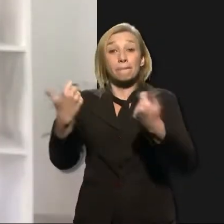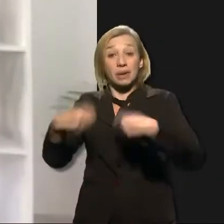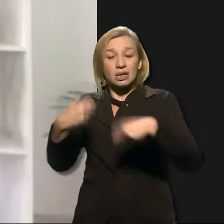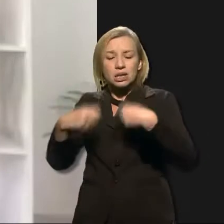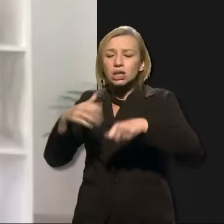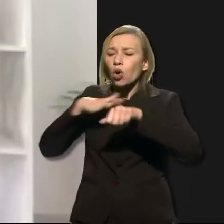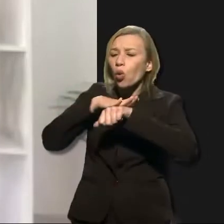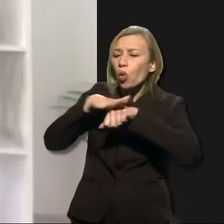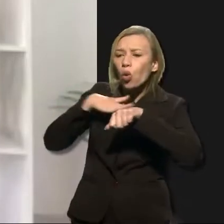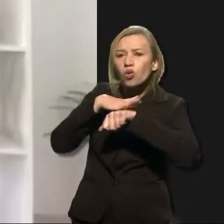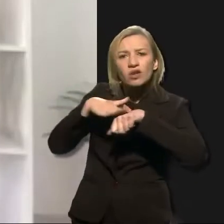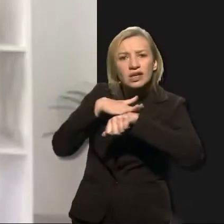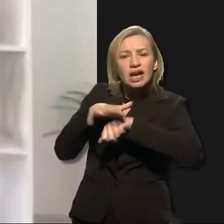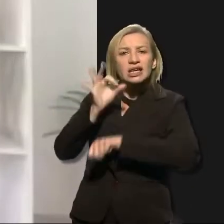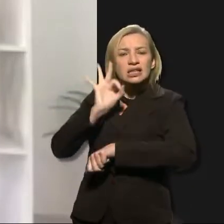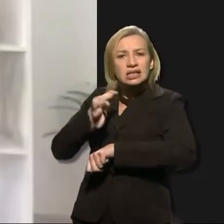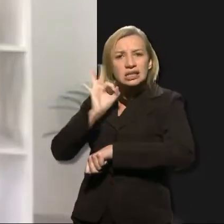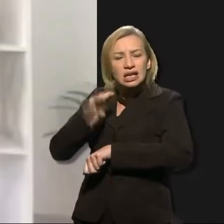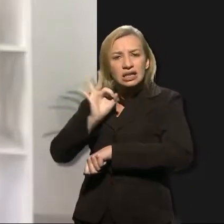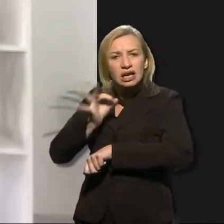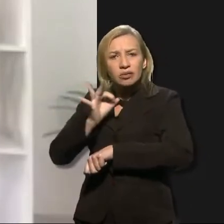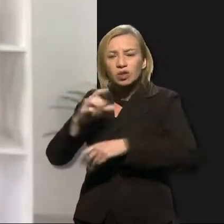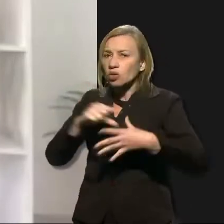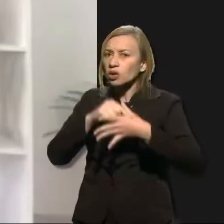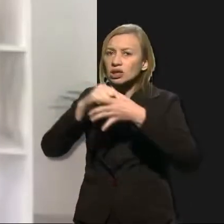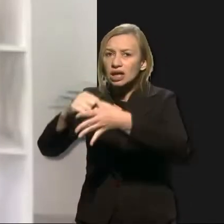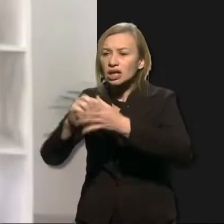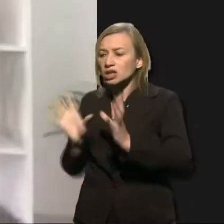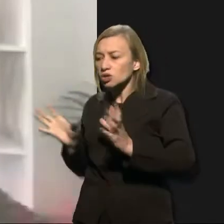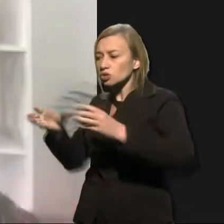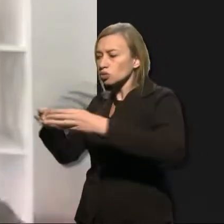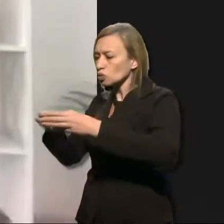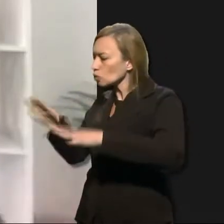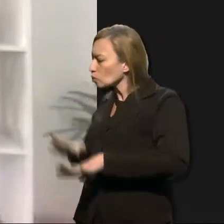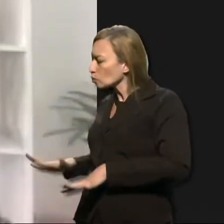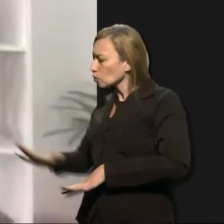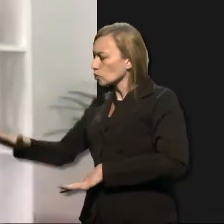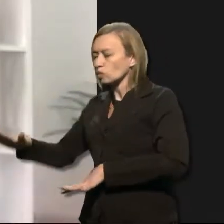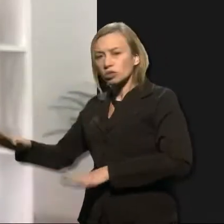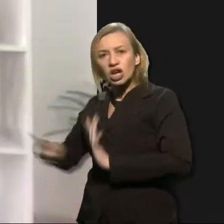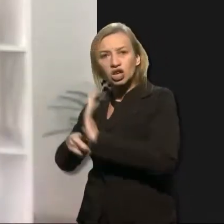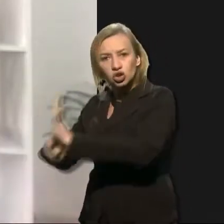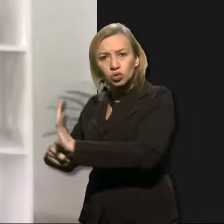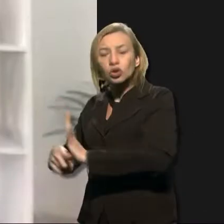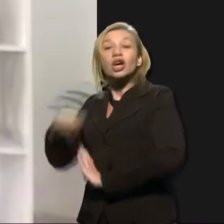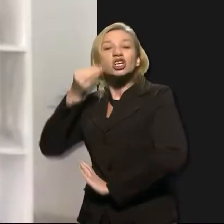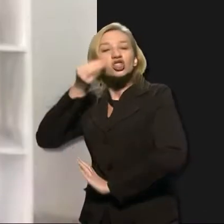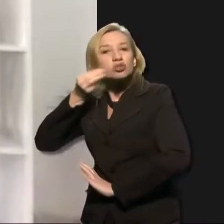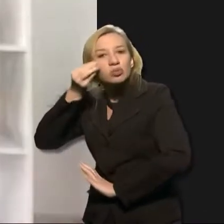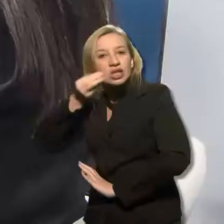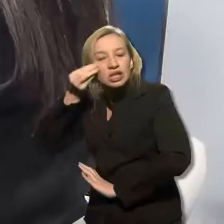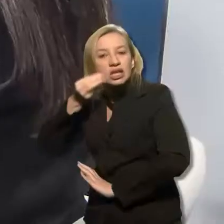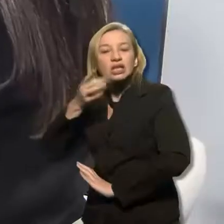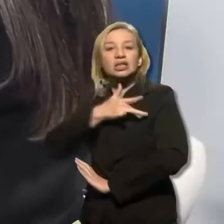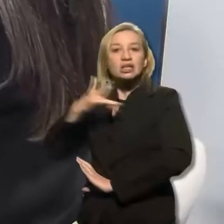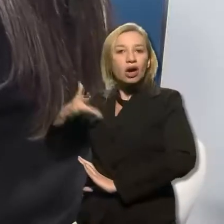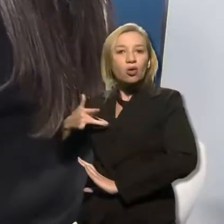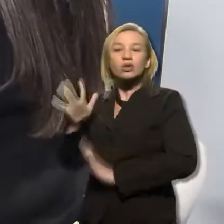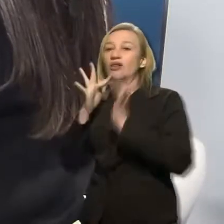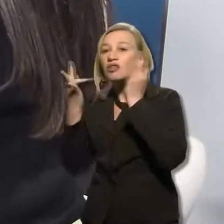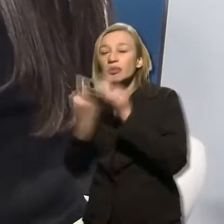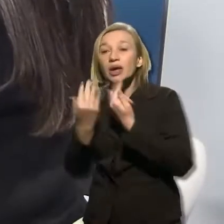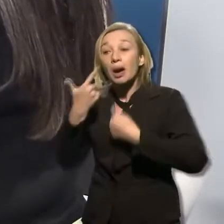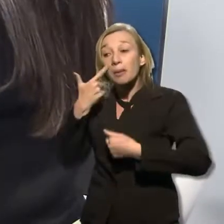a gente precisa conversar exatamente com as lideranças comunitárias, com as experiências